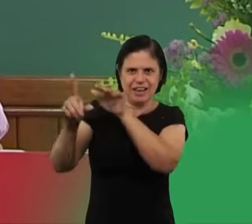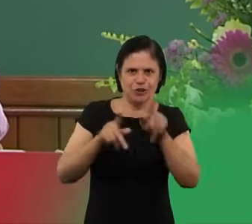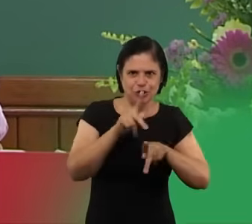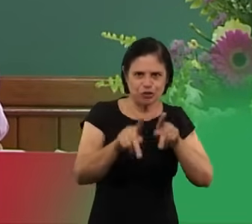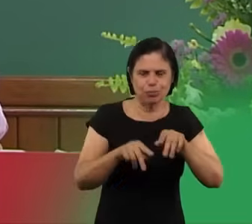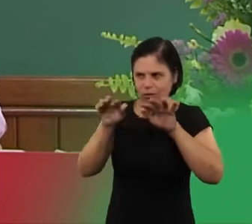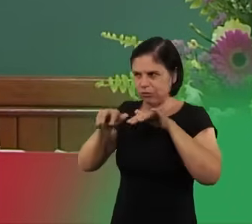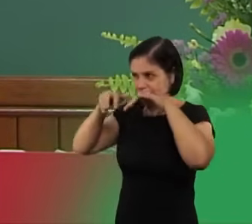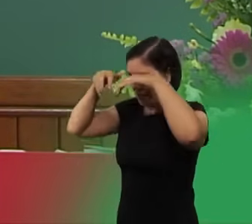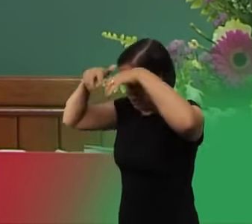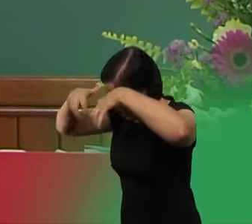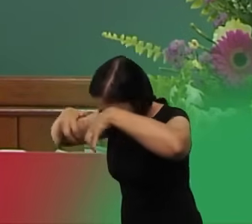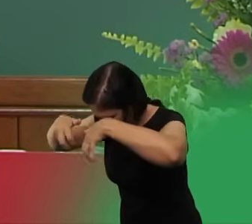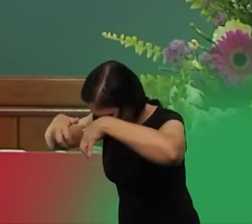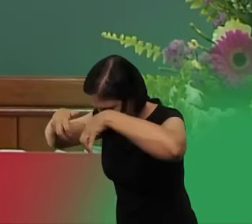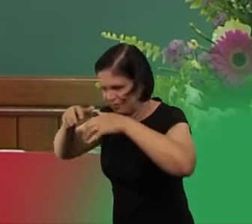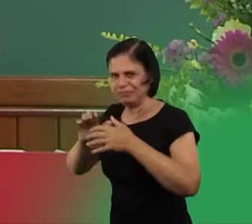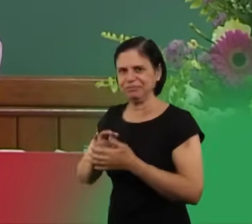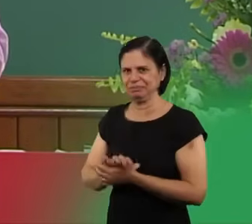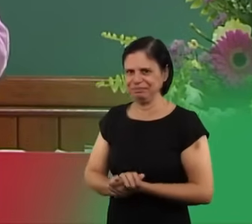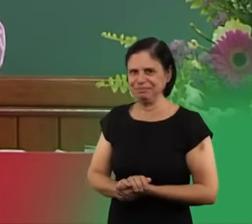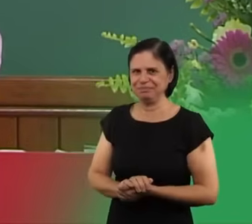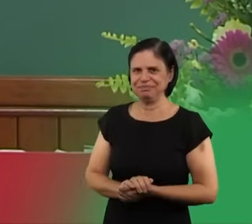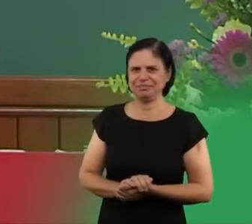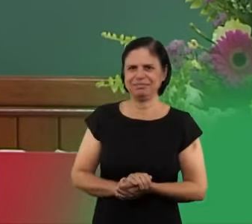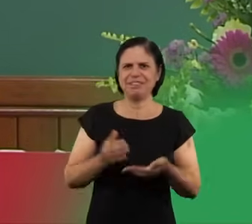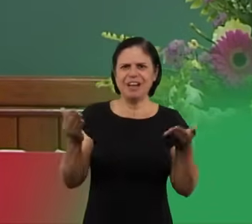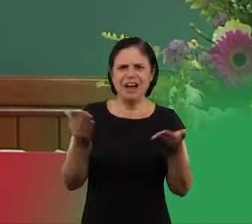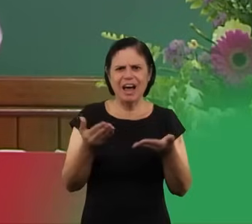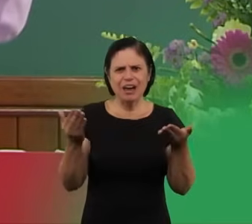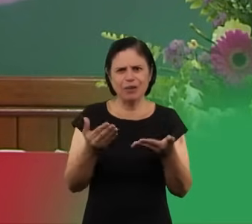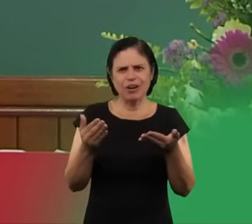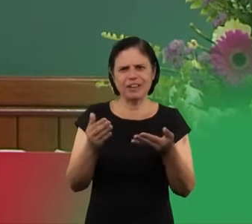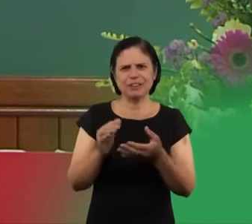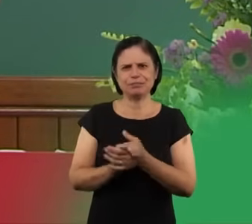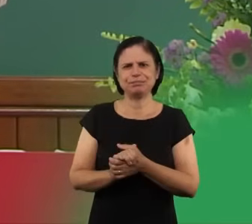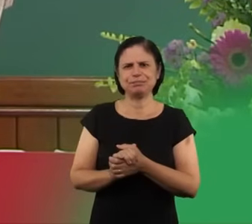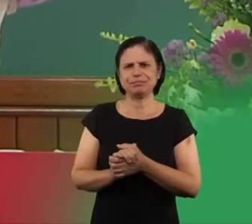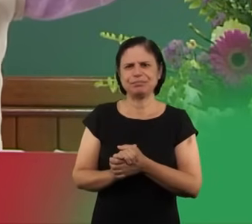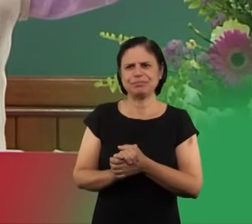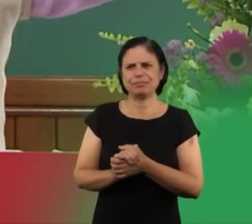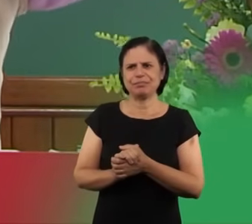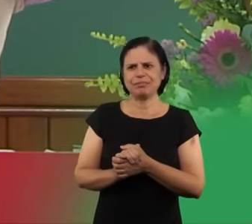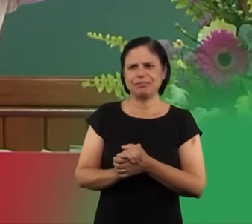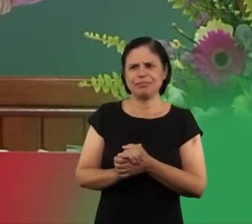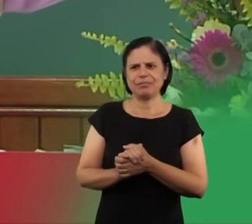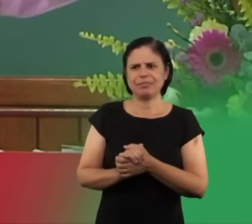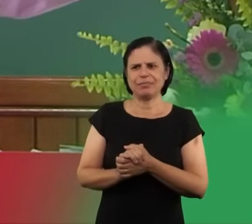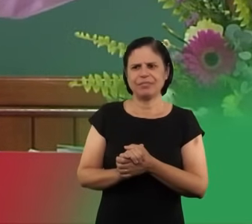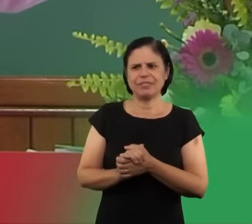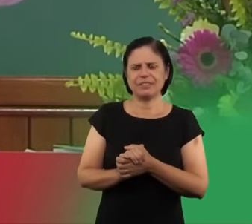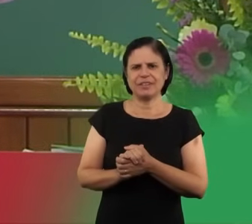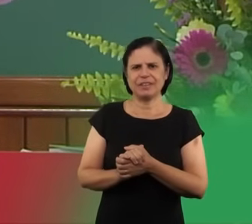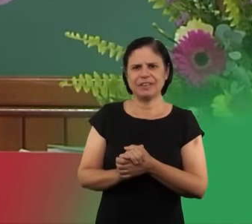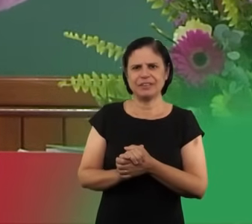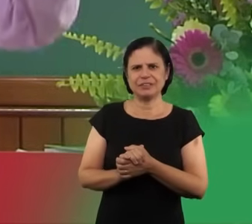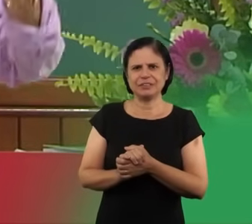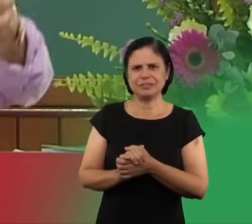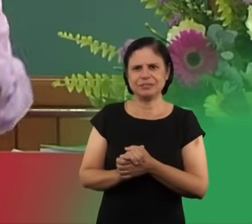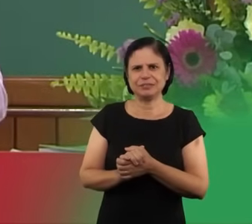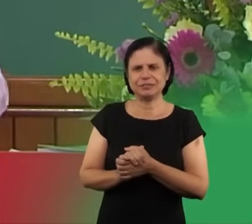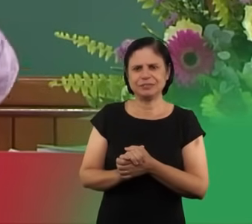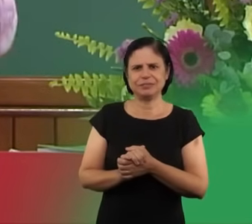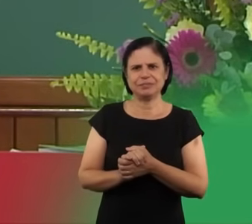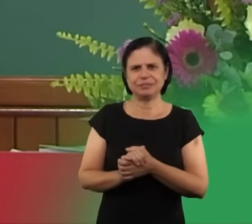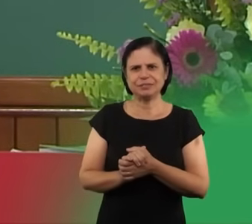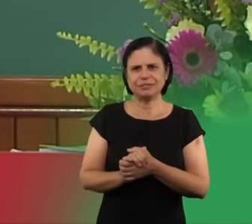nós vimos então a visão da igreja como a esposa do